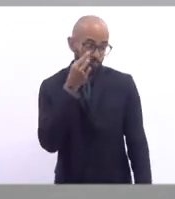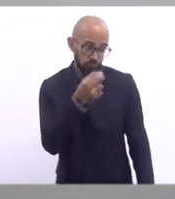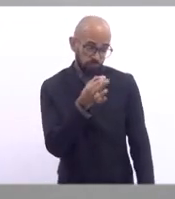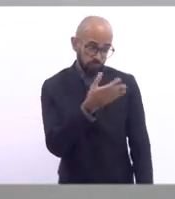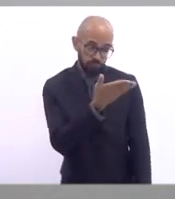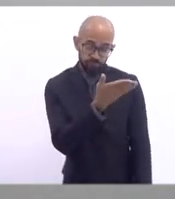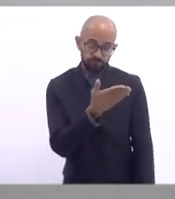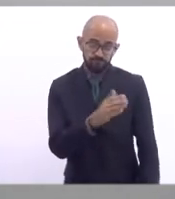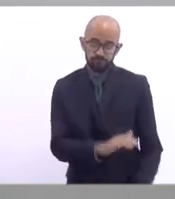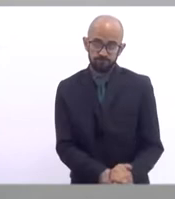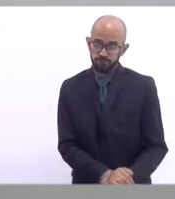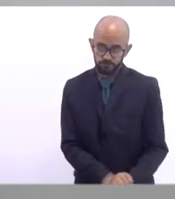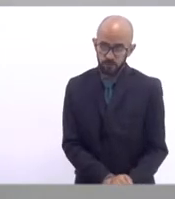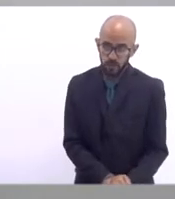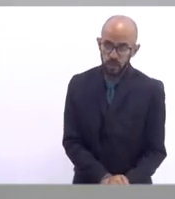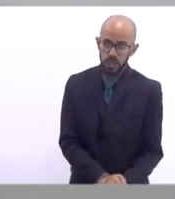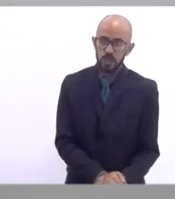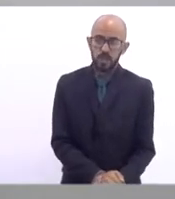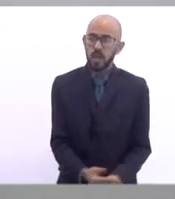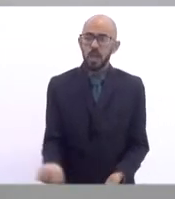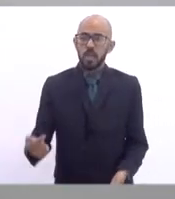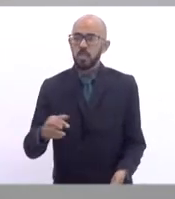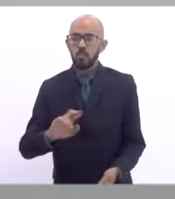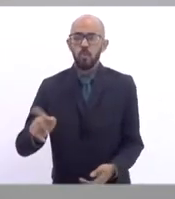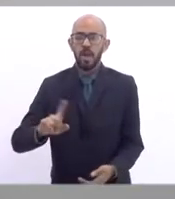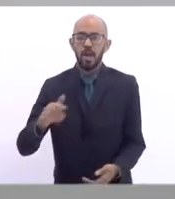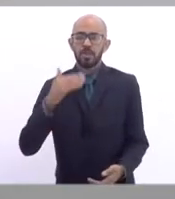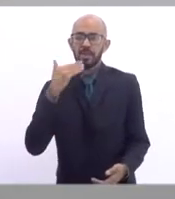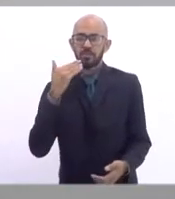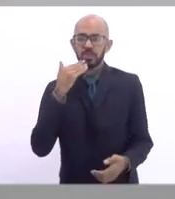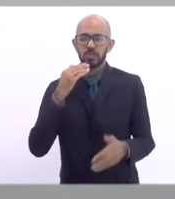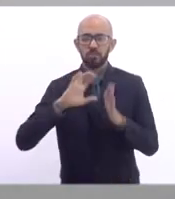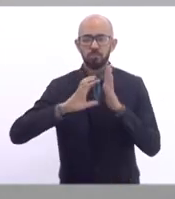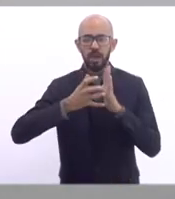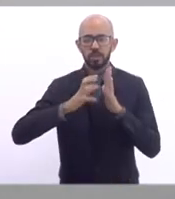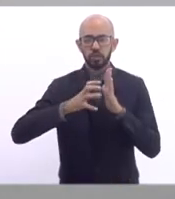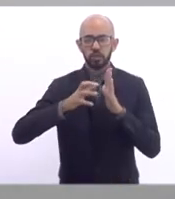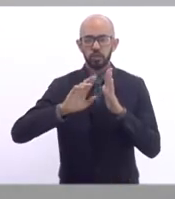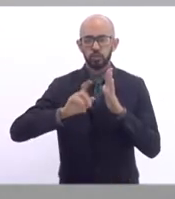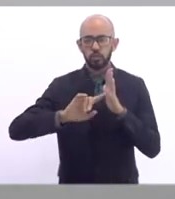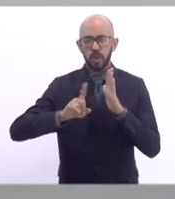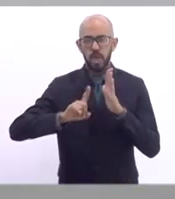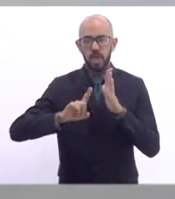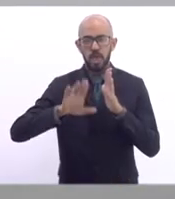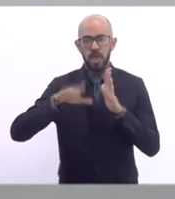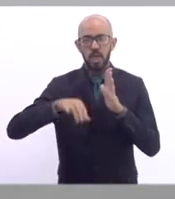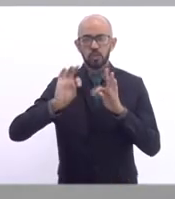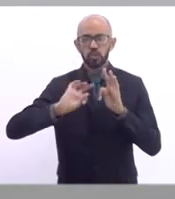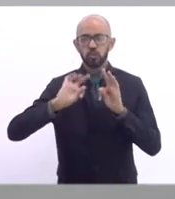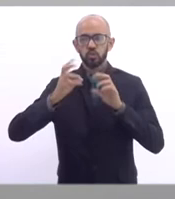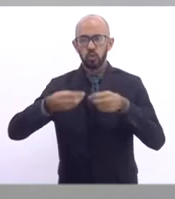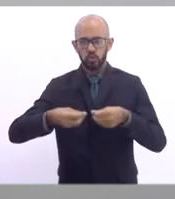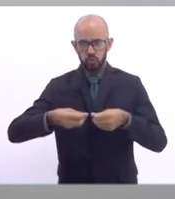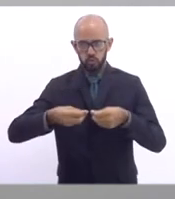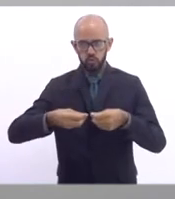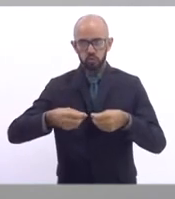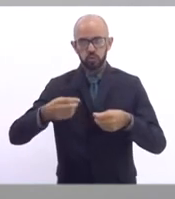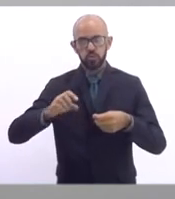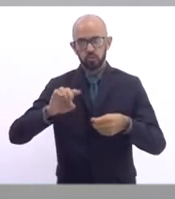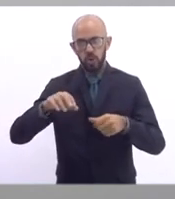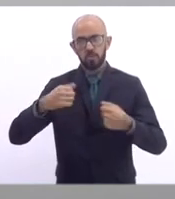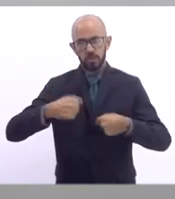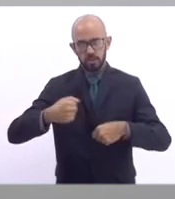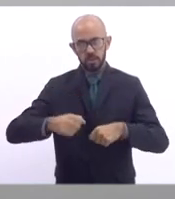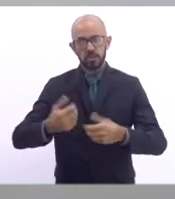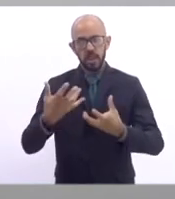nessa área e aliás não é deficiência de um partido político não são de todos basta tá no governo